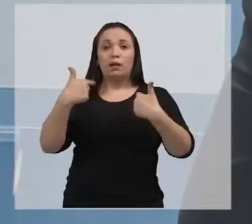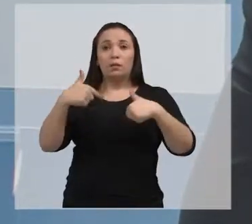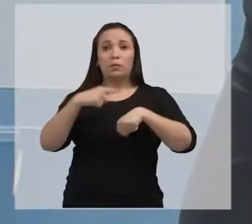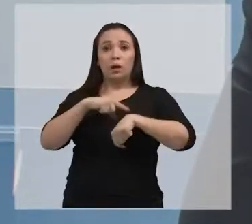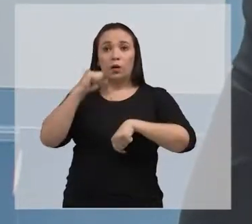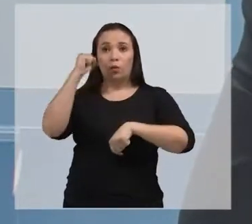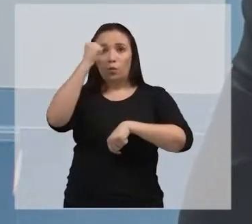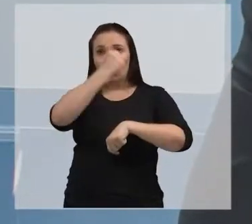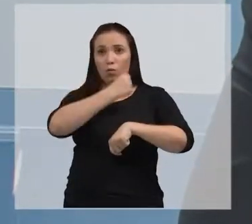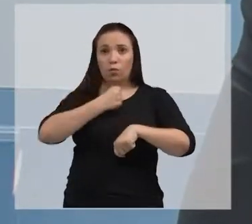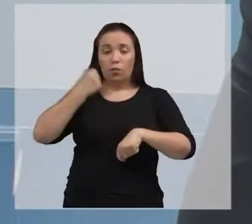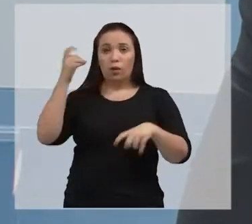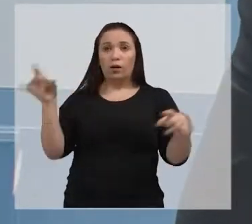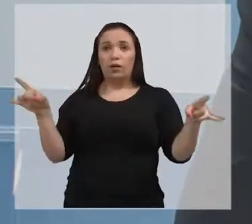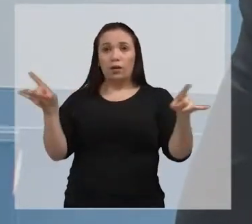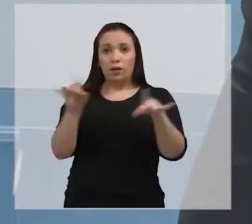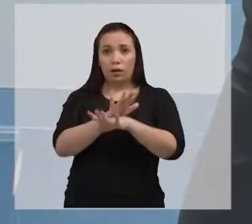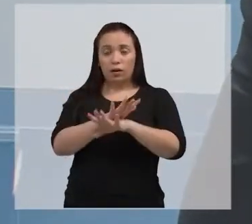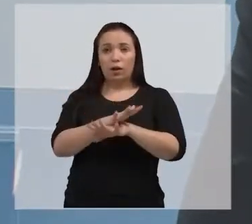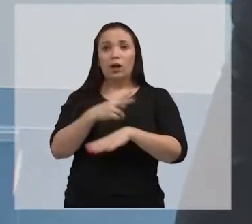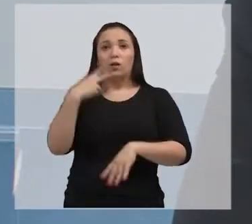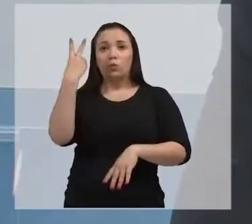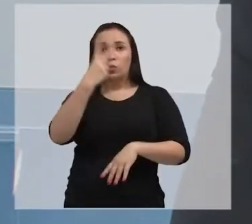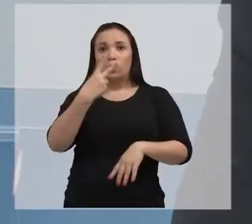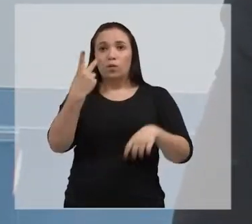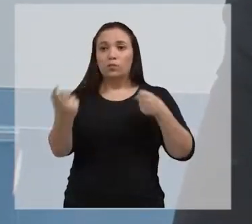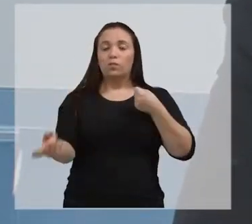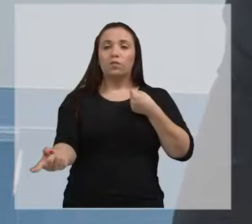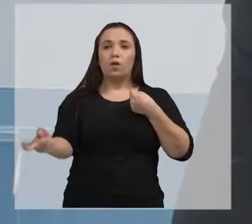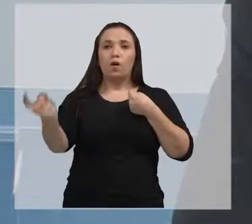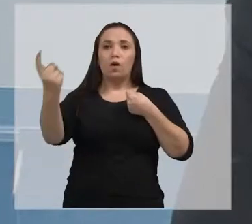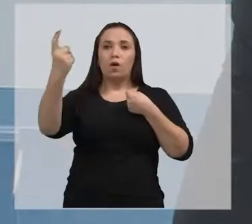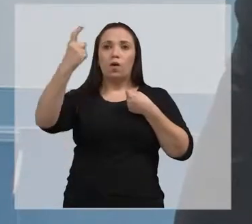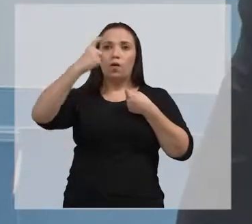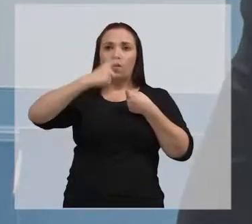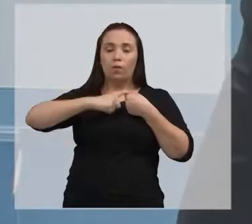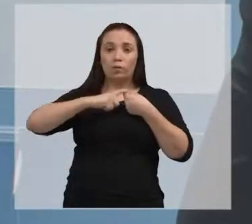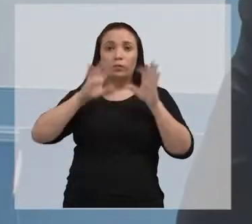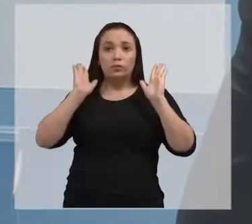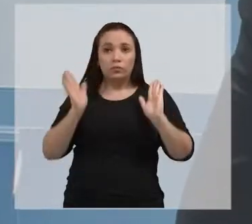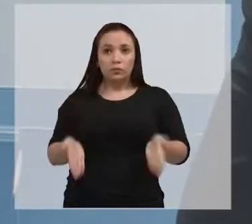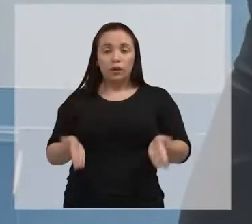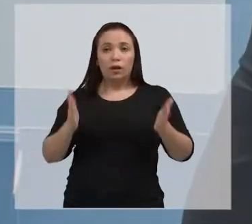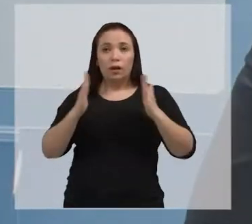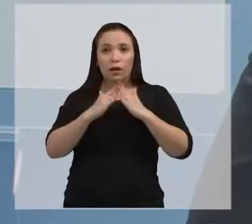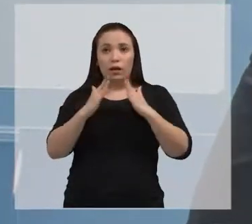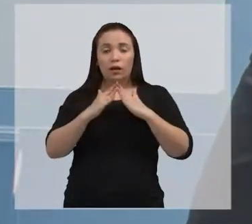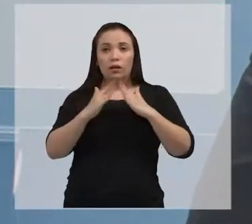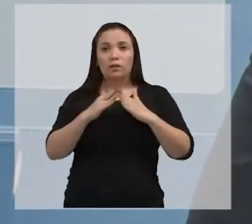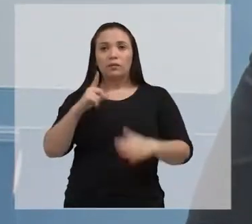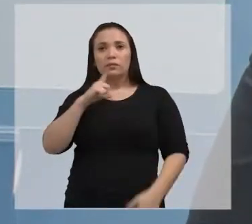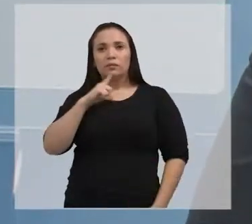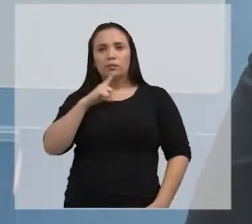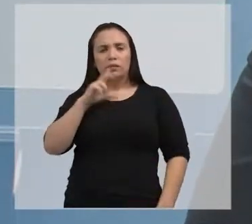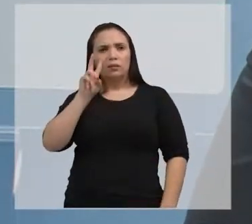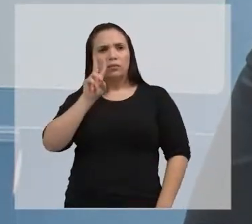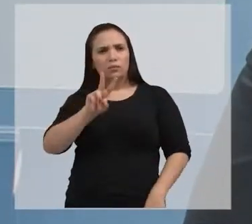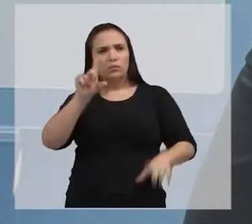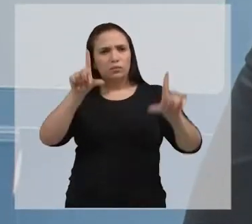Quando ele sai do trabalho, ele leva mais 2 horas para voltar para casa. Quando ele chega em casa, ele tem algumas notícias